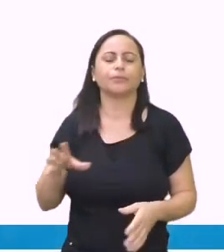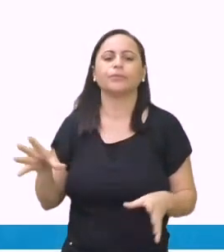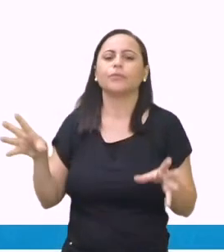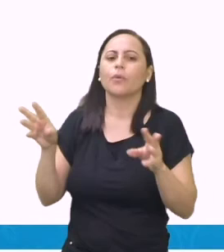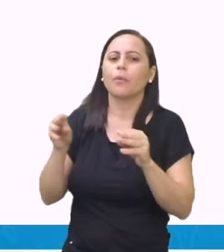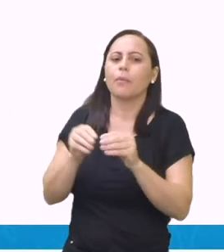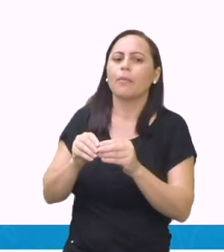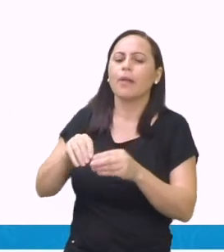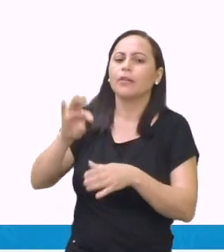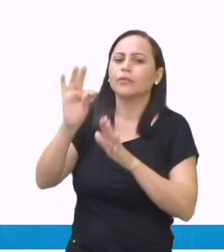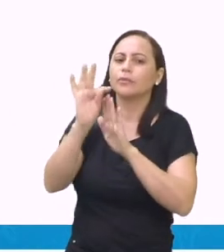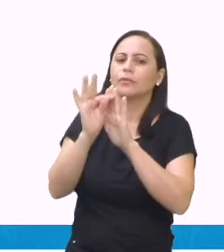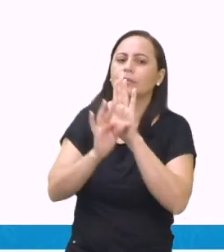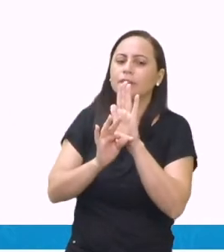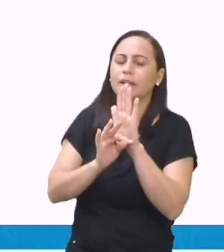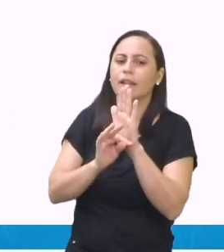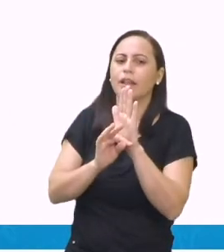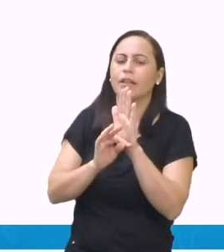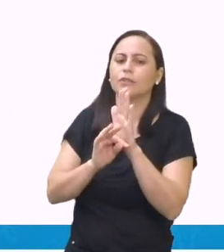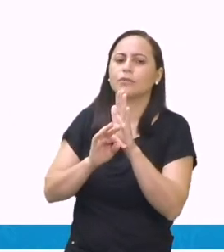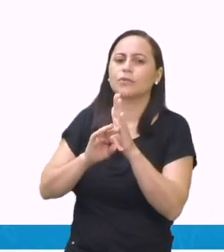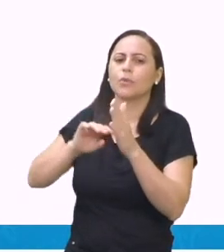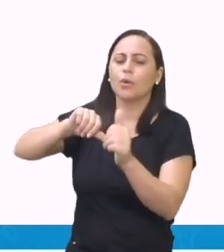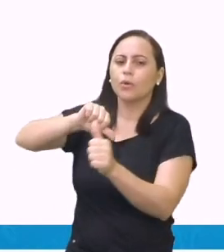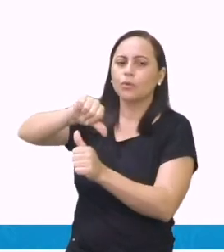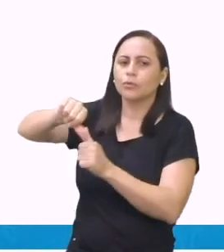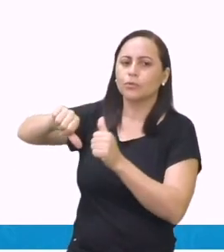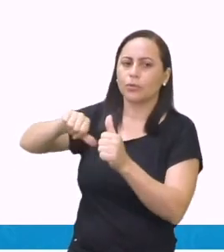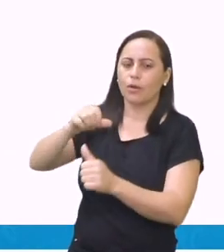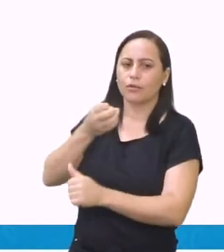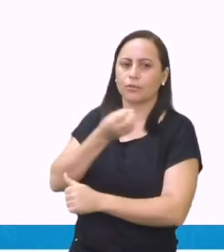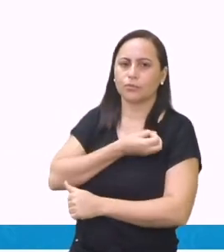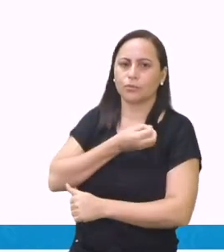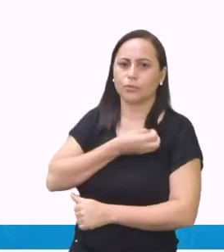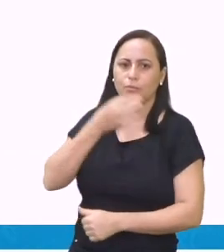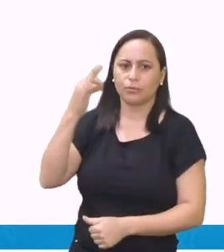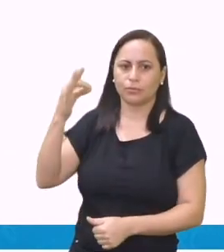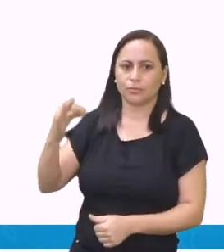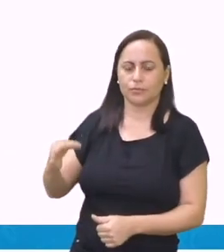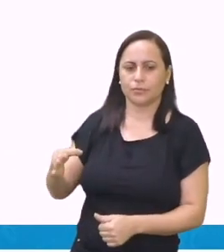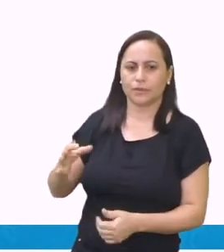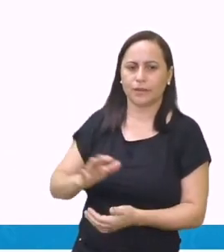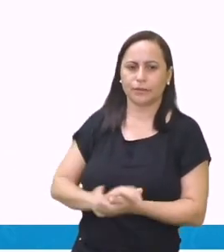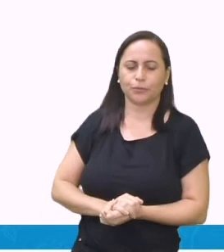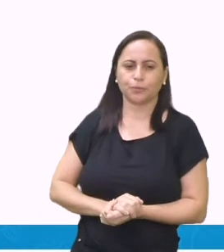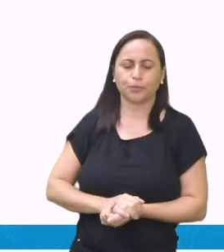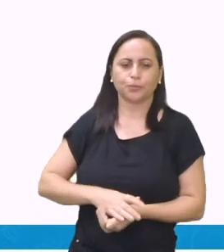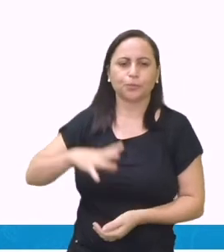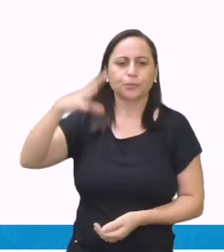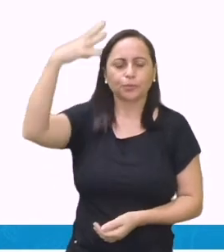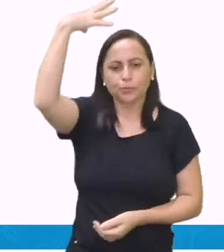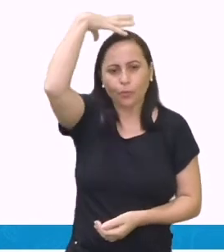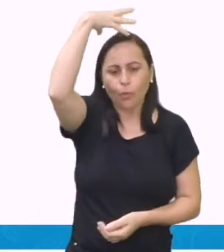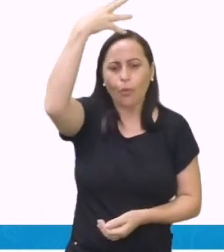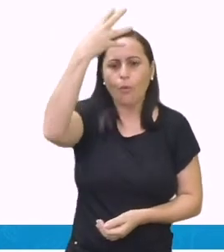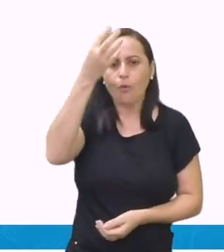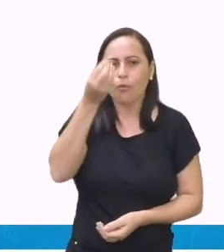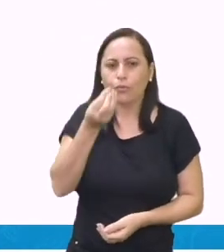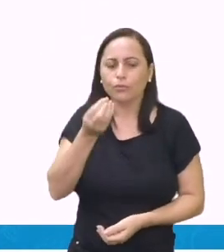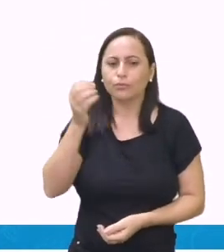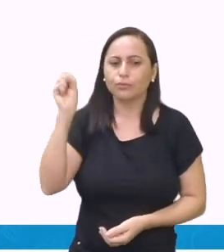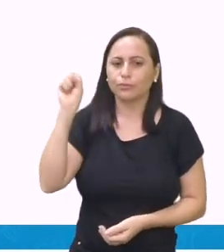texto substituindo pelo número ordinal correspondente. O Smurf vencedor